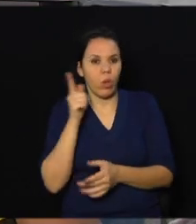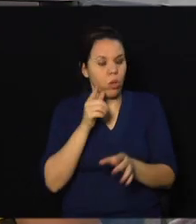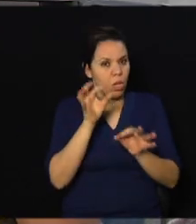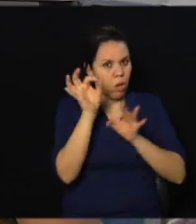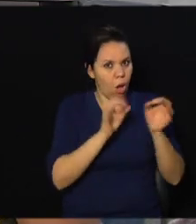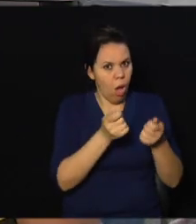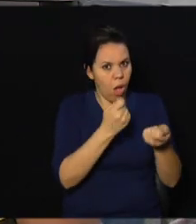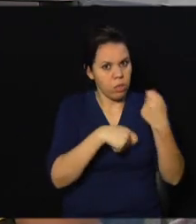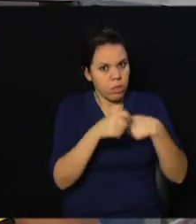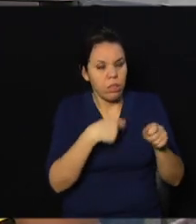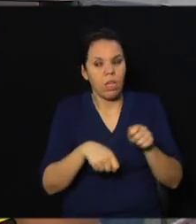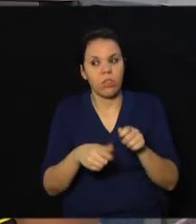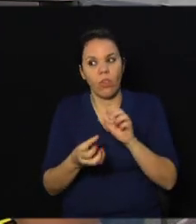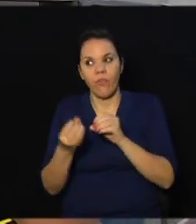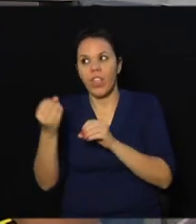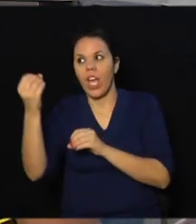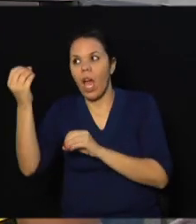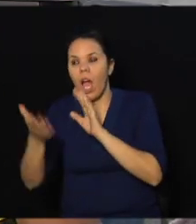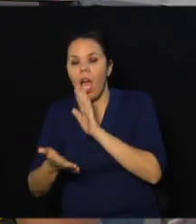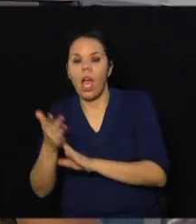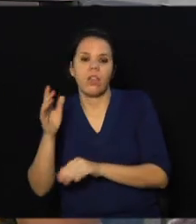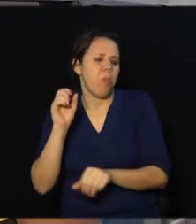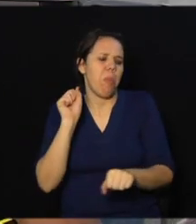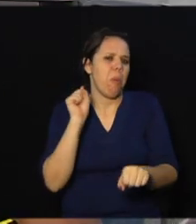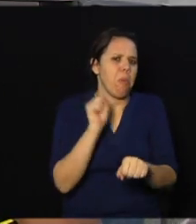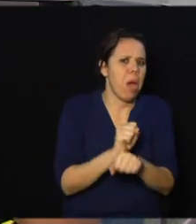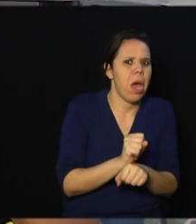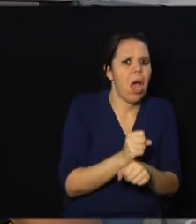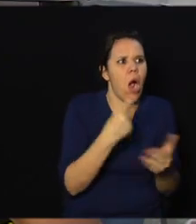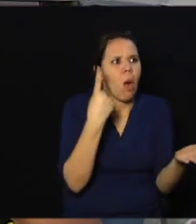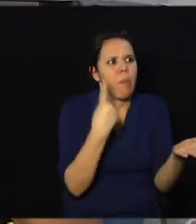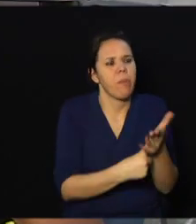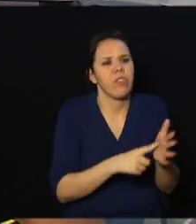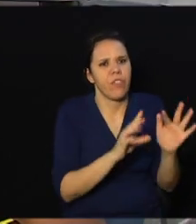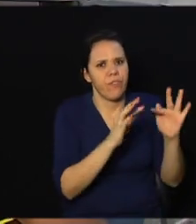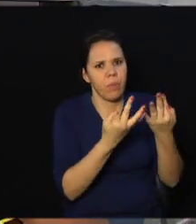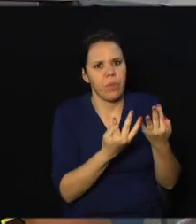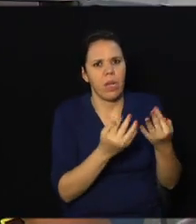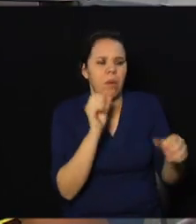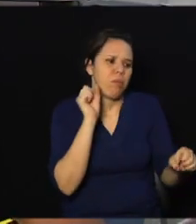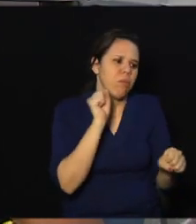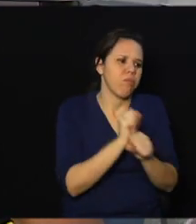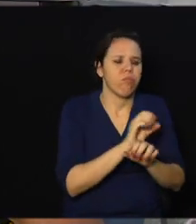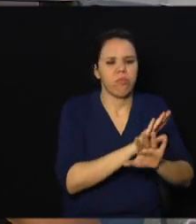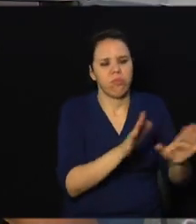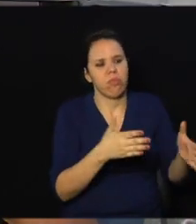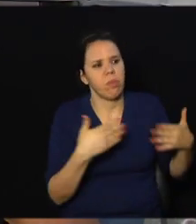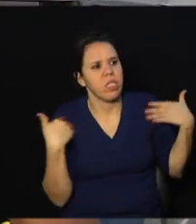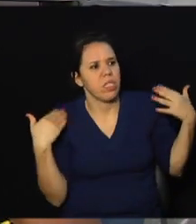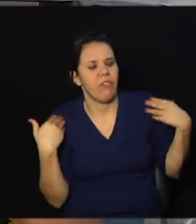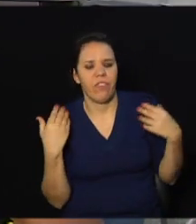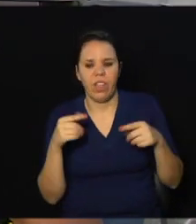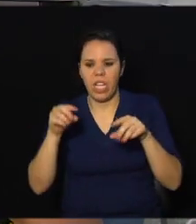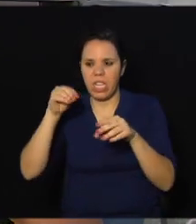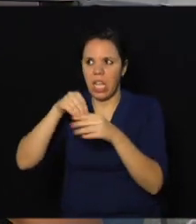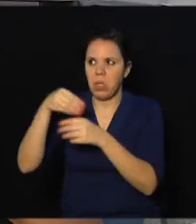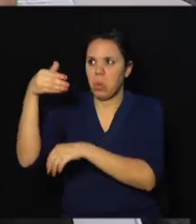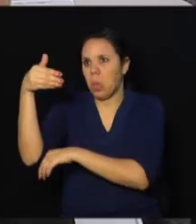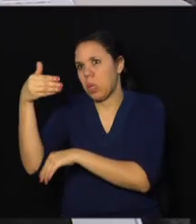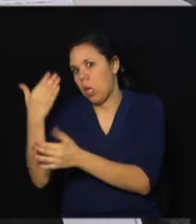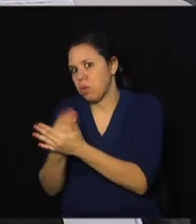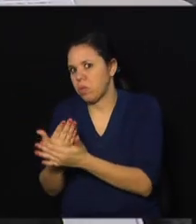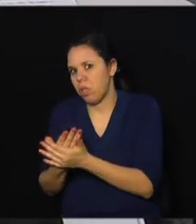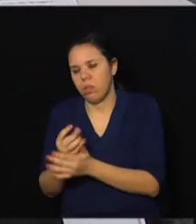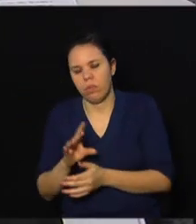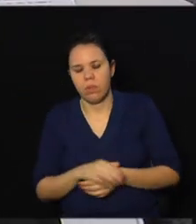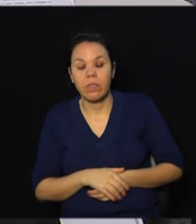não pode ser uma paranoia de parar um compromisso com a família, de repente deixar de sair para um passeio para ficar trancado num quarto de hotel estudando.